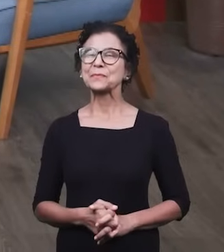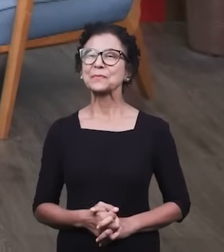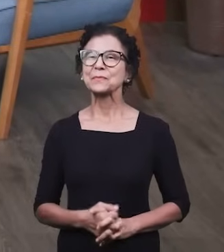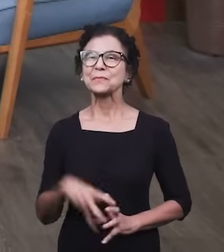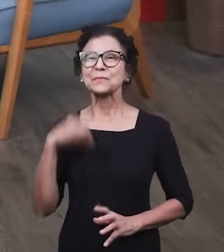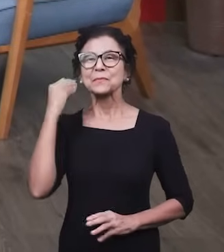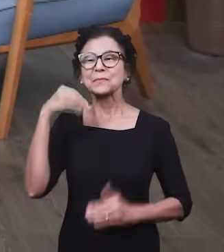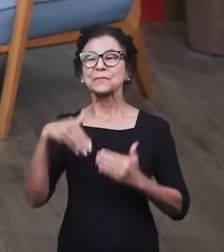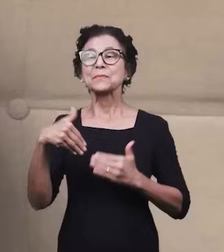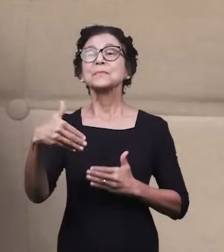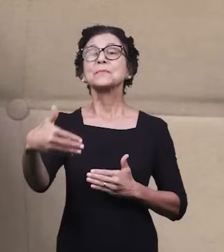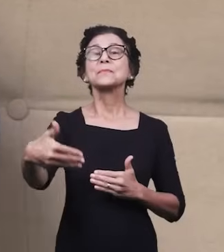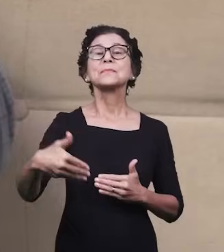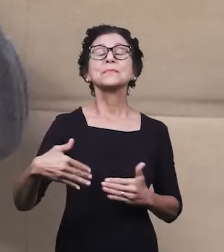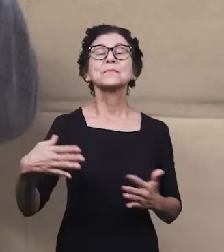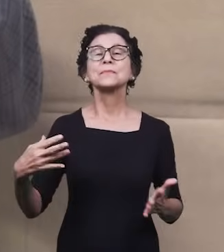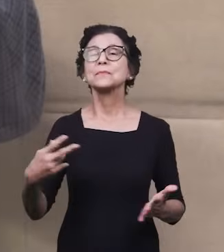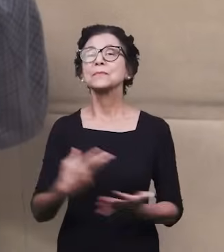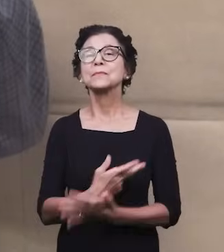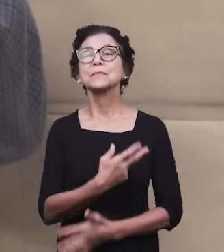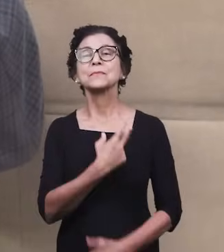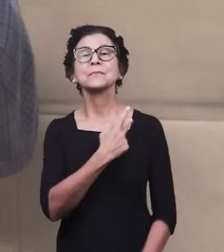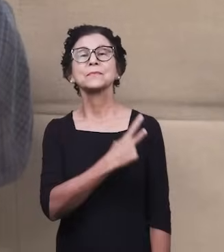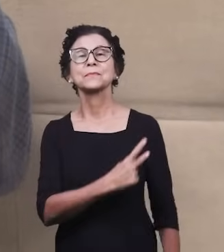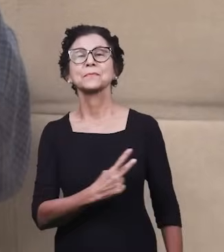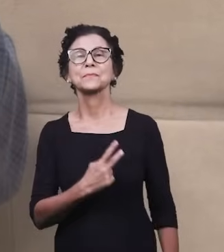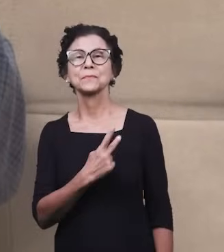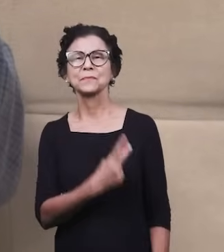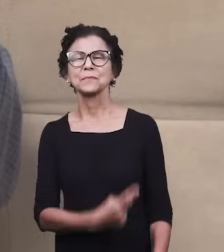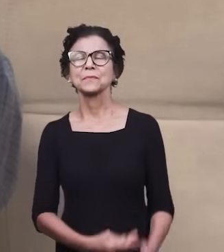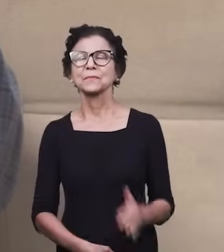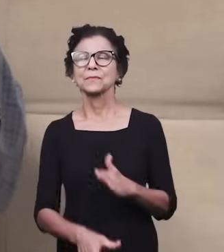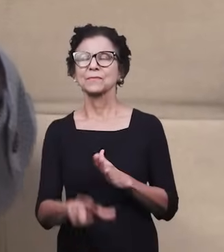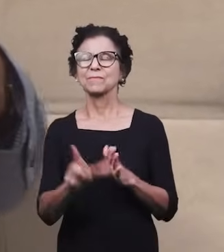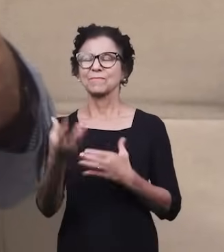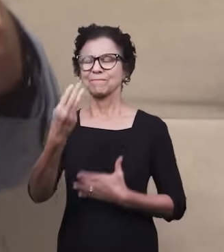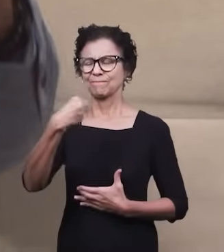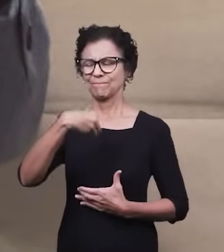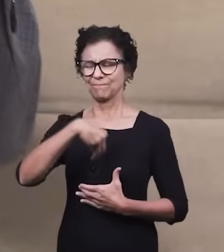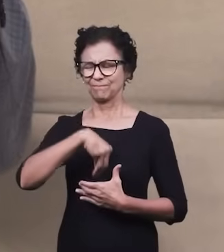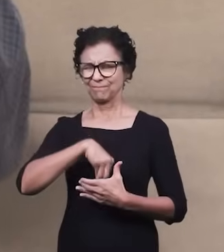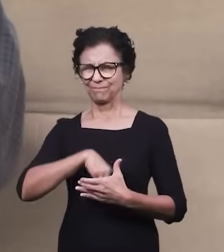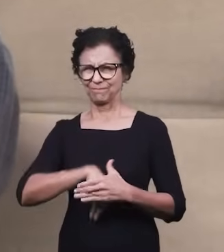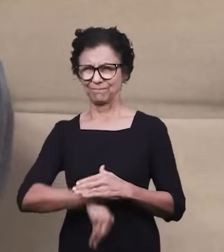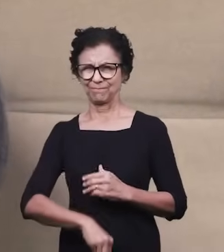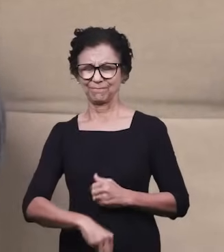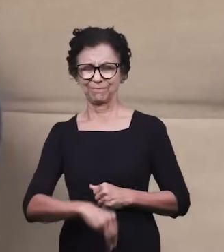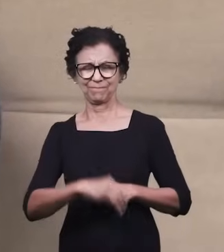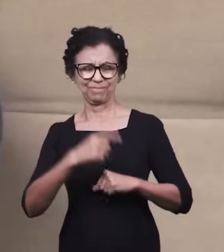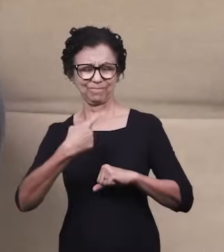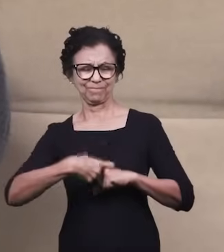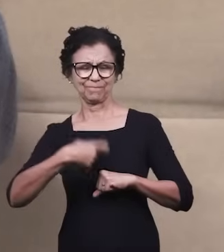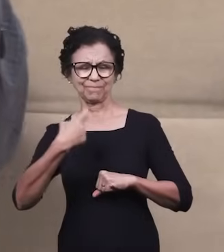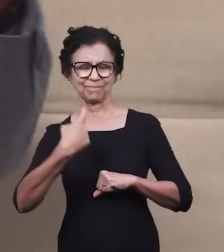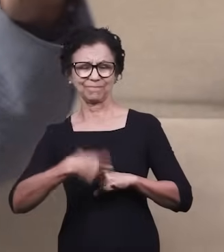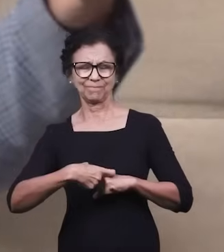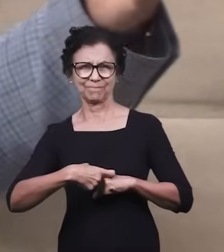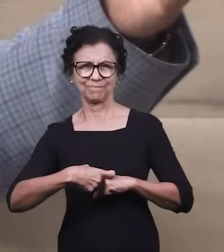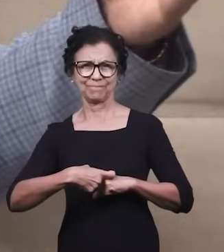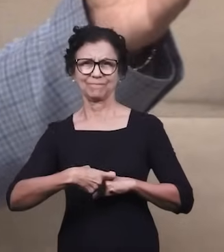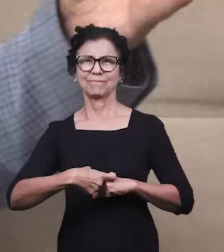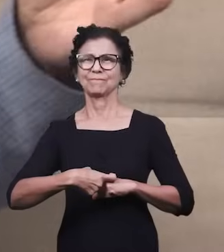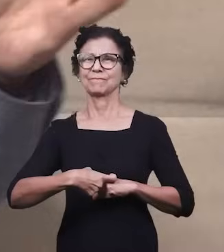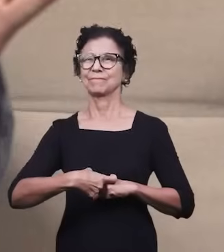experiência, o que aconteceu com Paulo? As trevas que haviam na sua vida, no seu coração foram